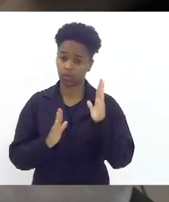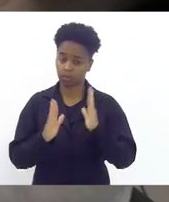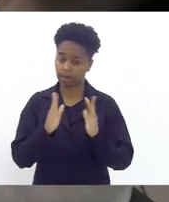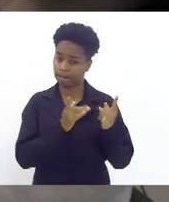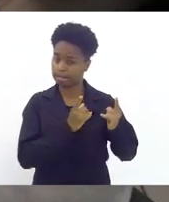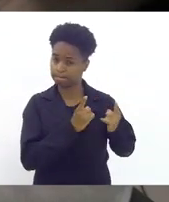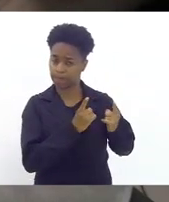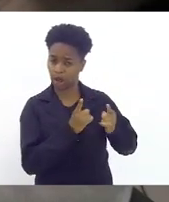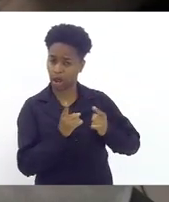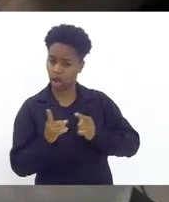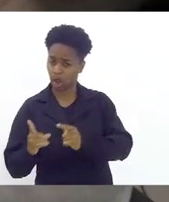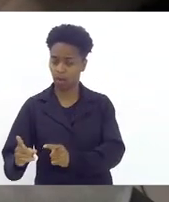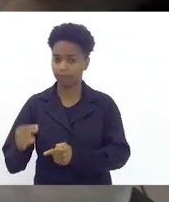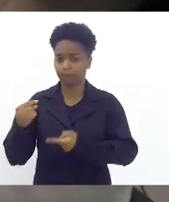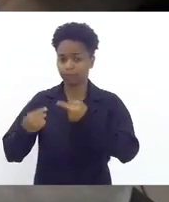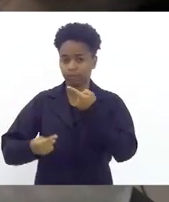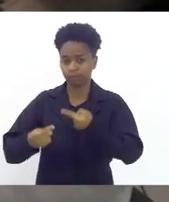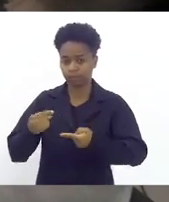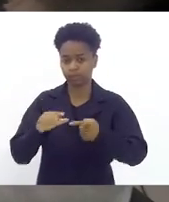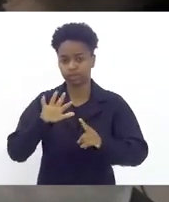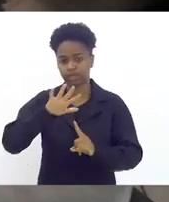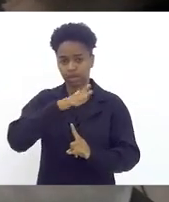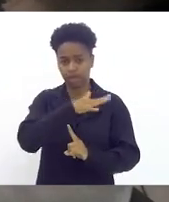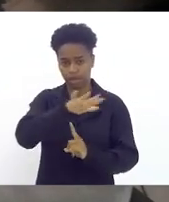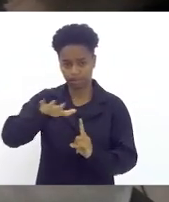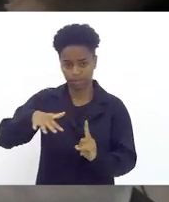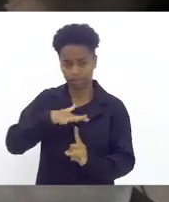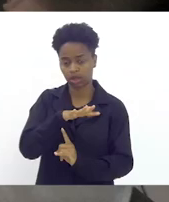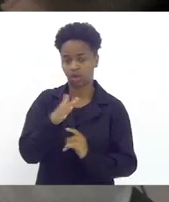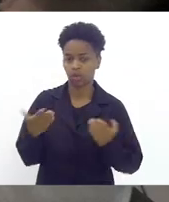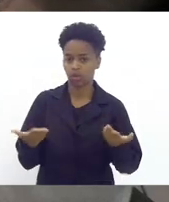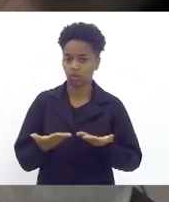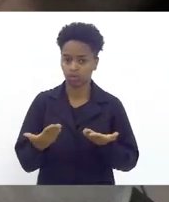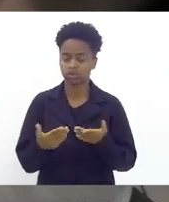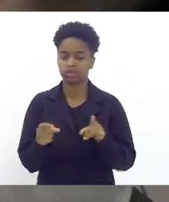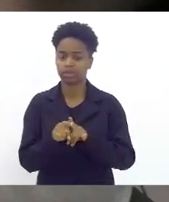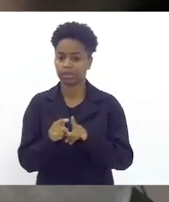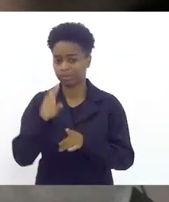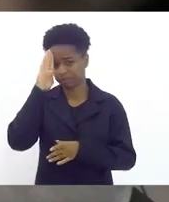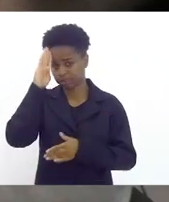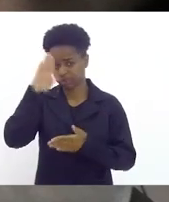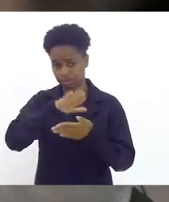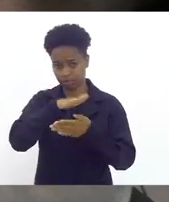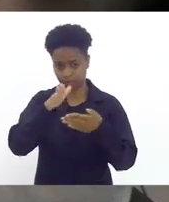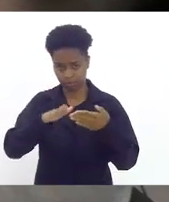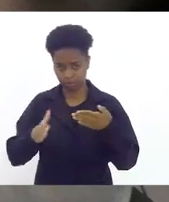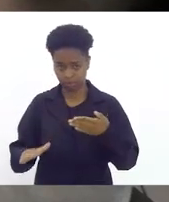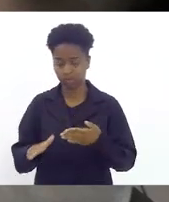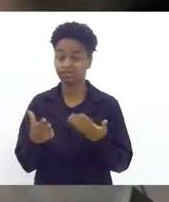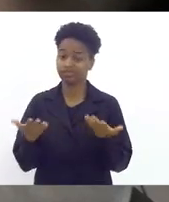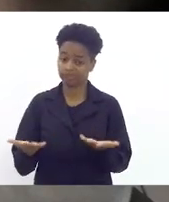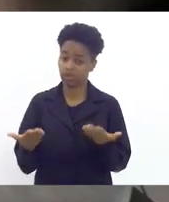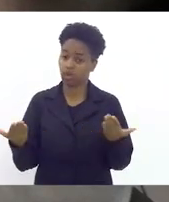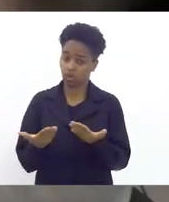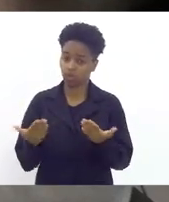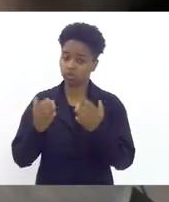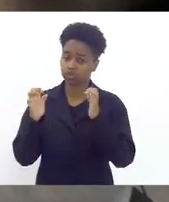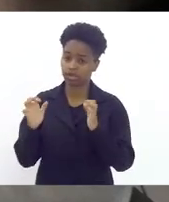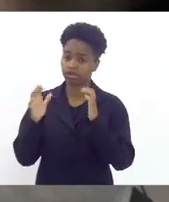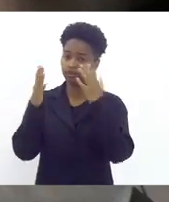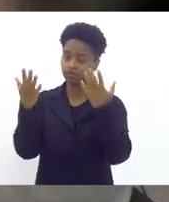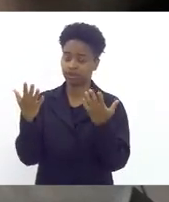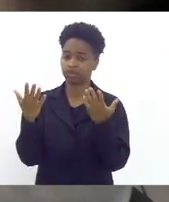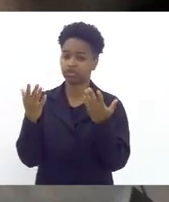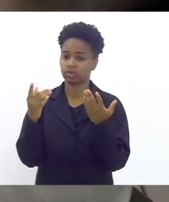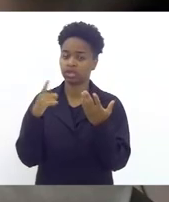as políticas ambientais hoje em dia e principalmente em relação a Mata Atlântica se esse evento se reveste hoje de um